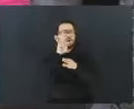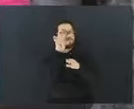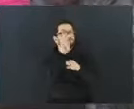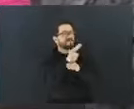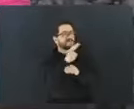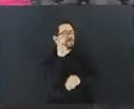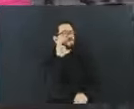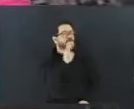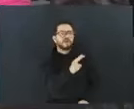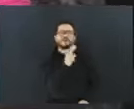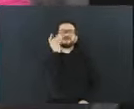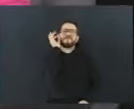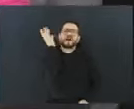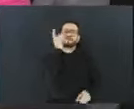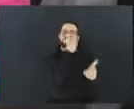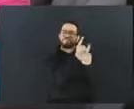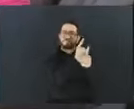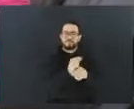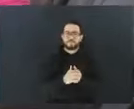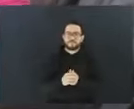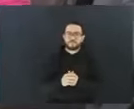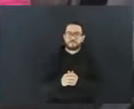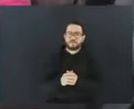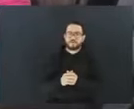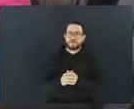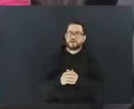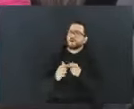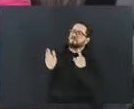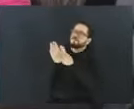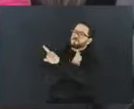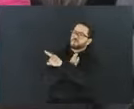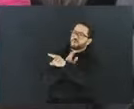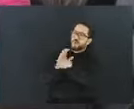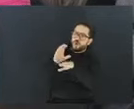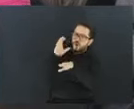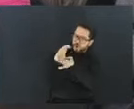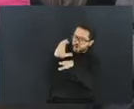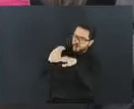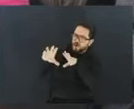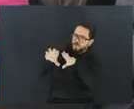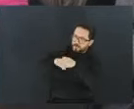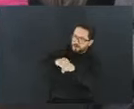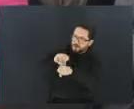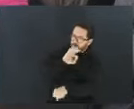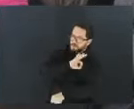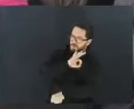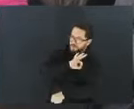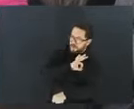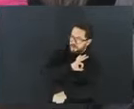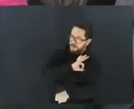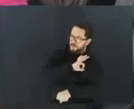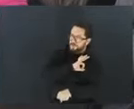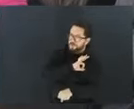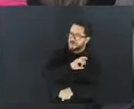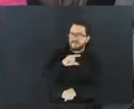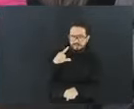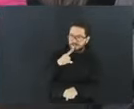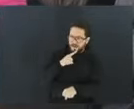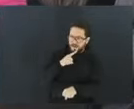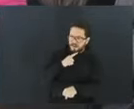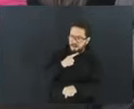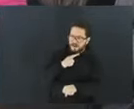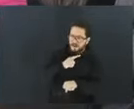se, no curso de formação, se o policial ainda em formação, se ele tem um curso, se ele tem uma